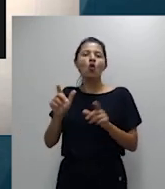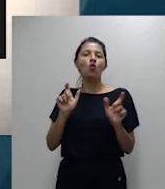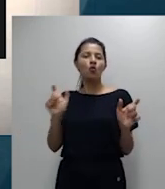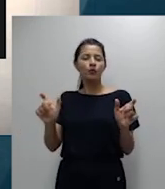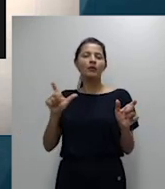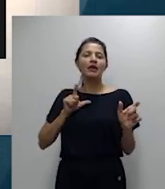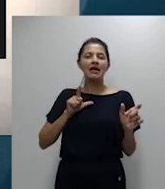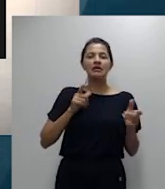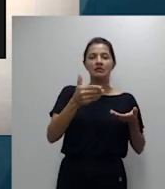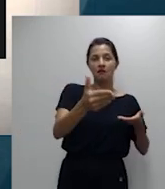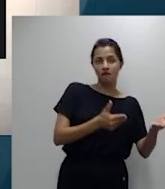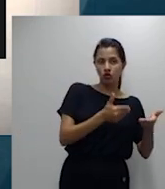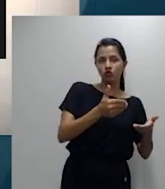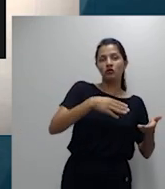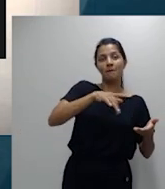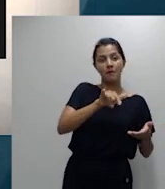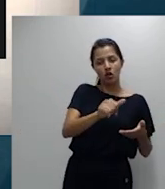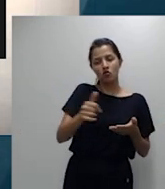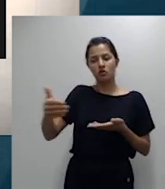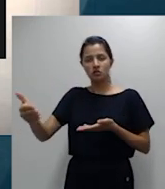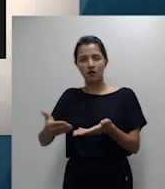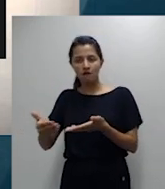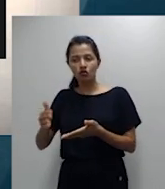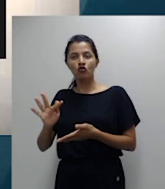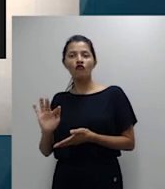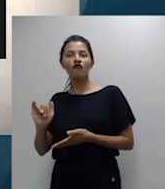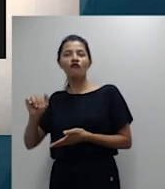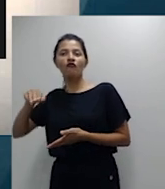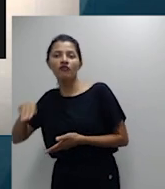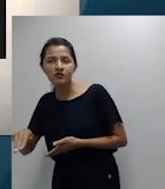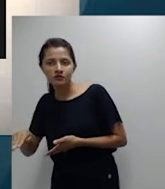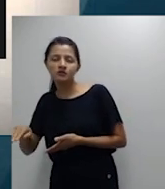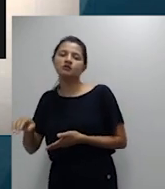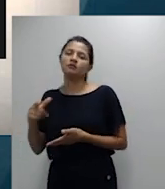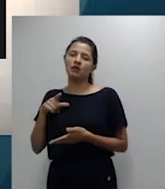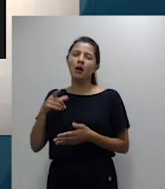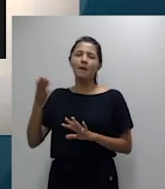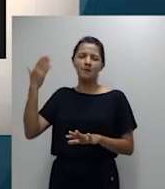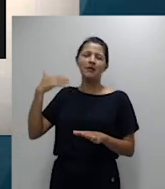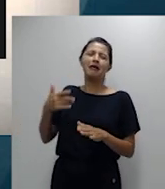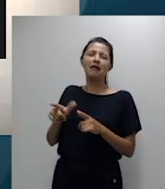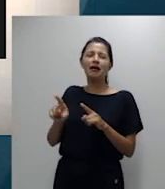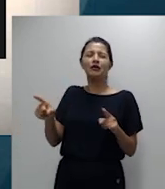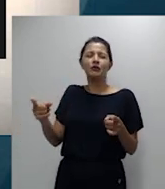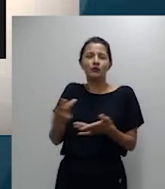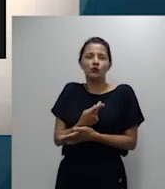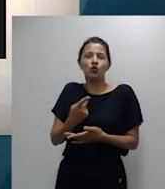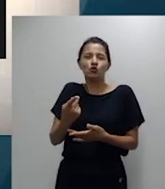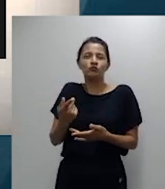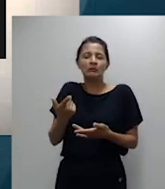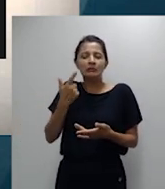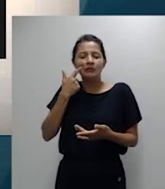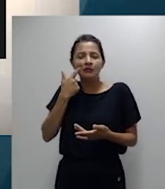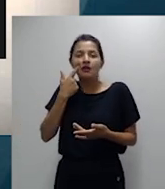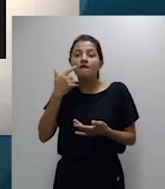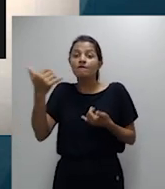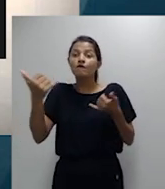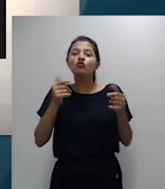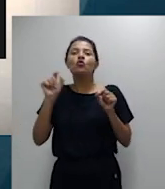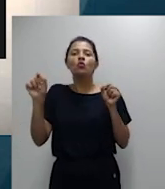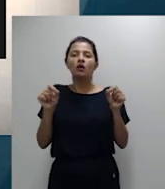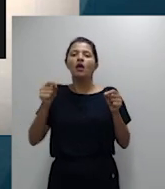serviços finos a anos atrás quando estado sustentor ele dizia que nós deveríamos qualificar